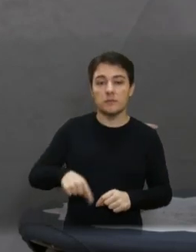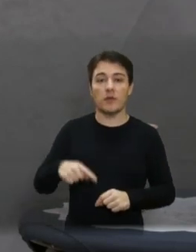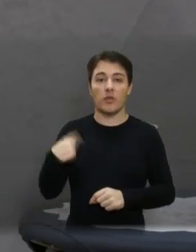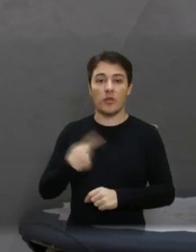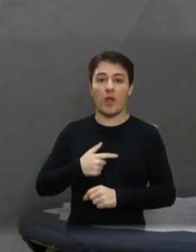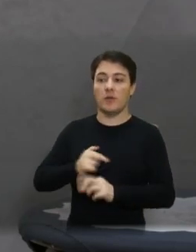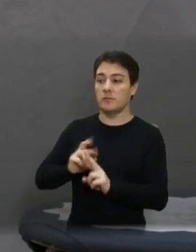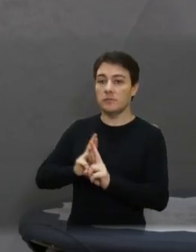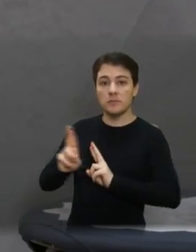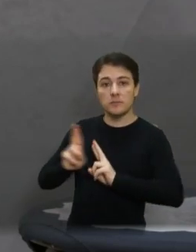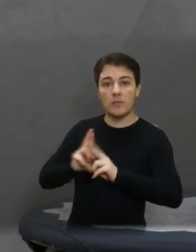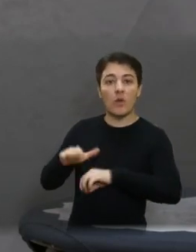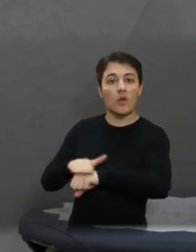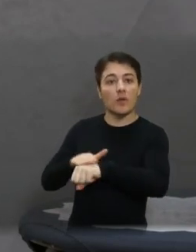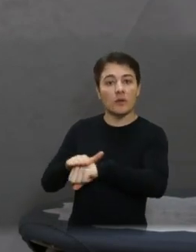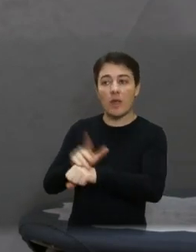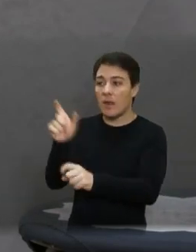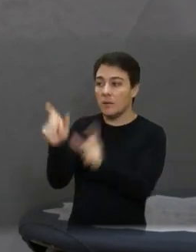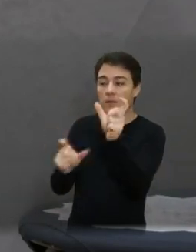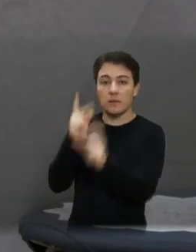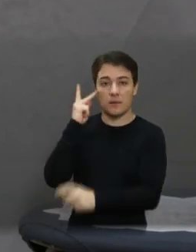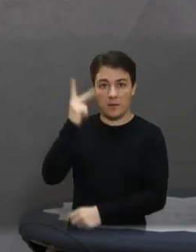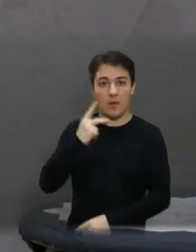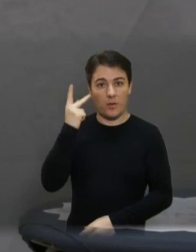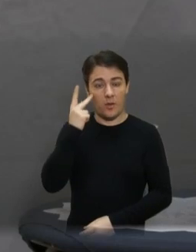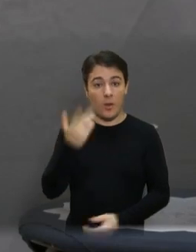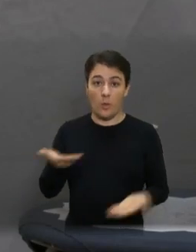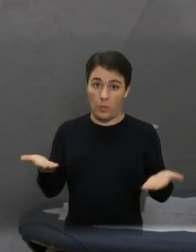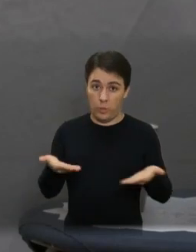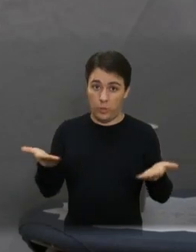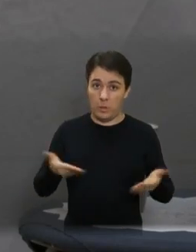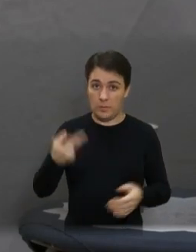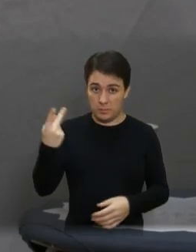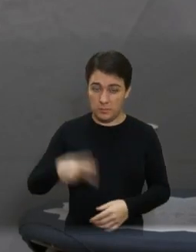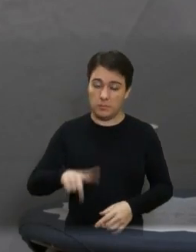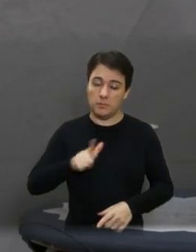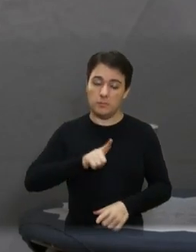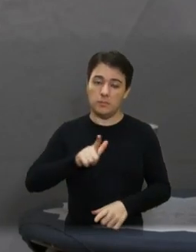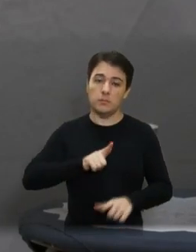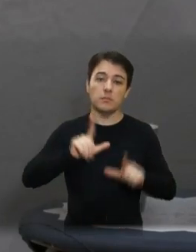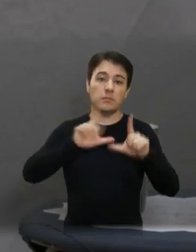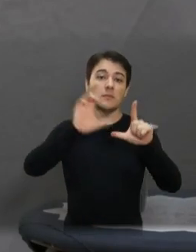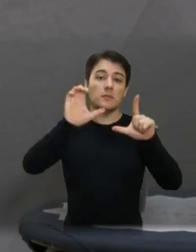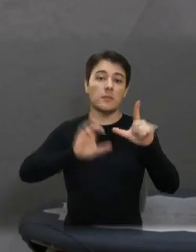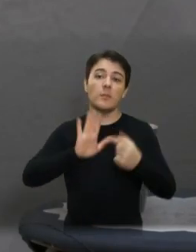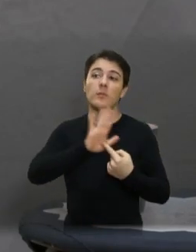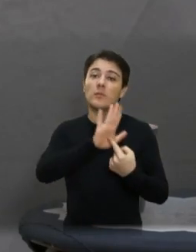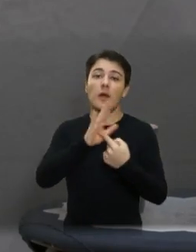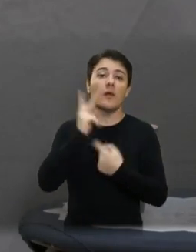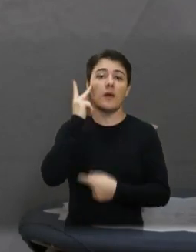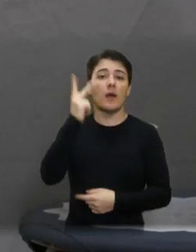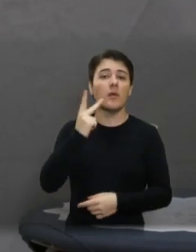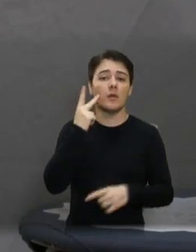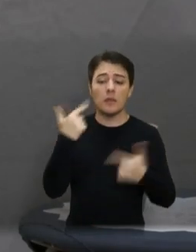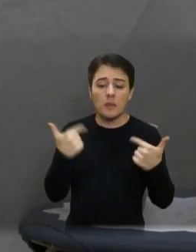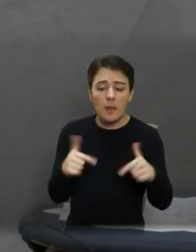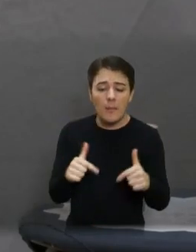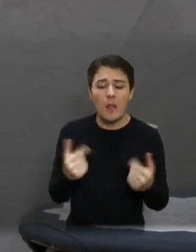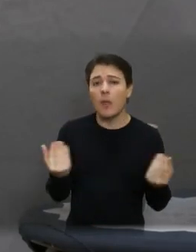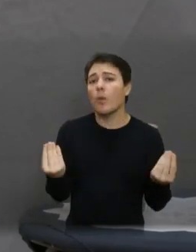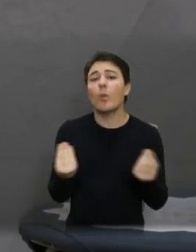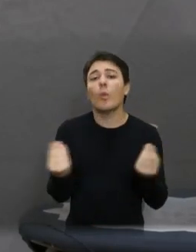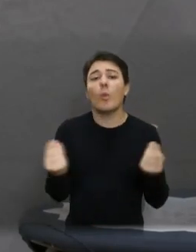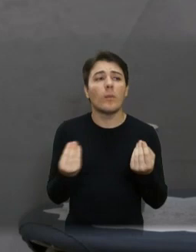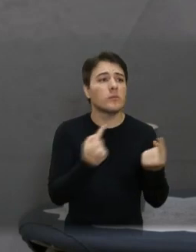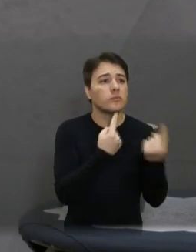vereadores da Câmara Municipal de Araraquara Este é mais um espaço para você saber como atua o vereador de Araraquara Como ele